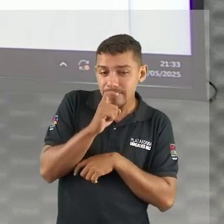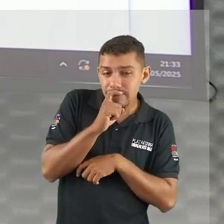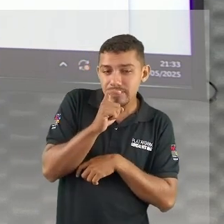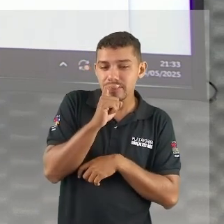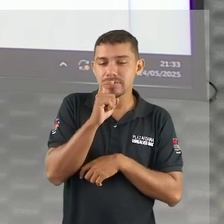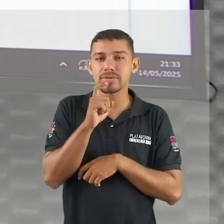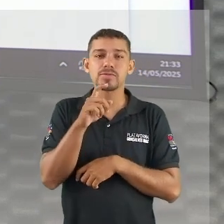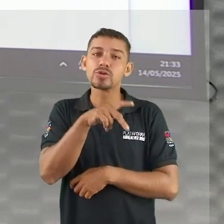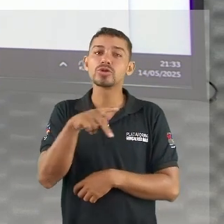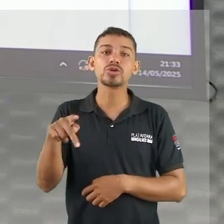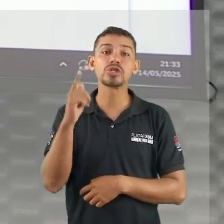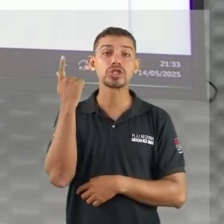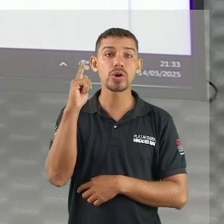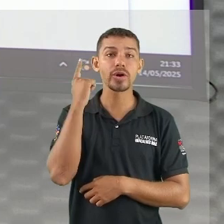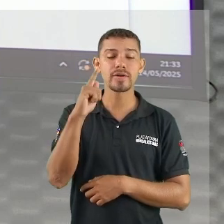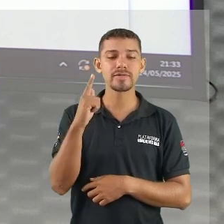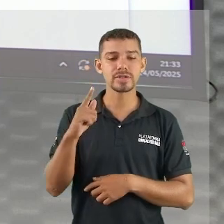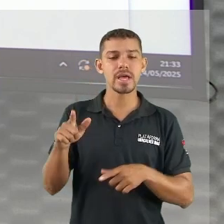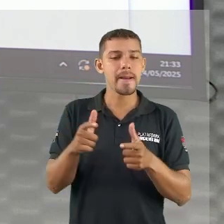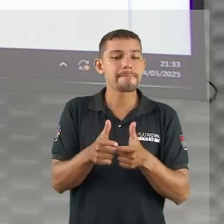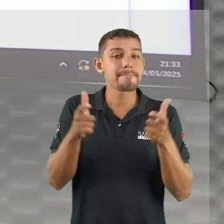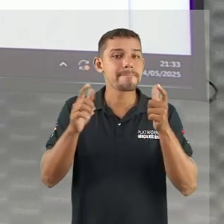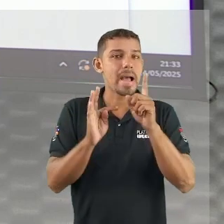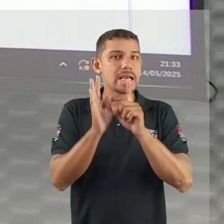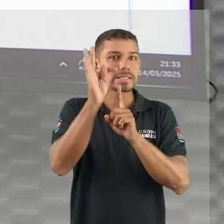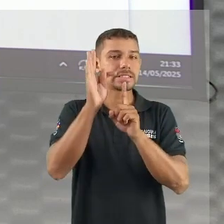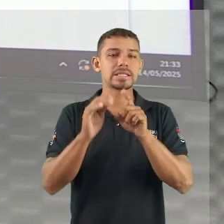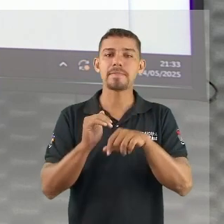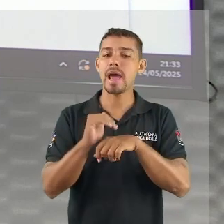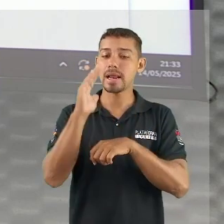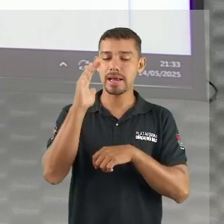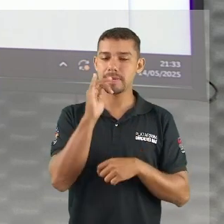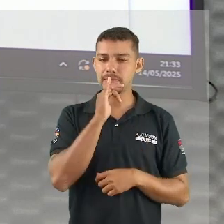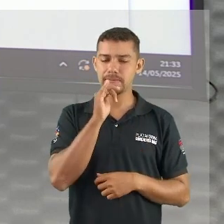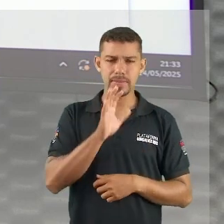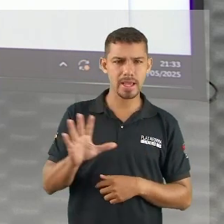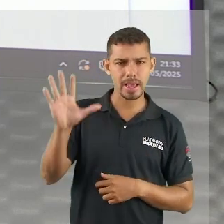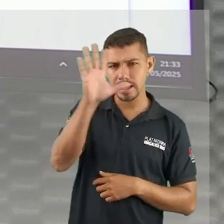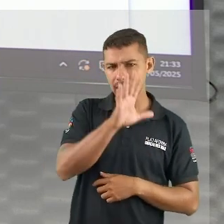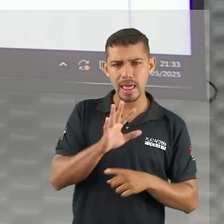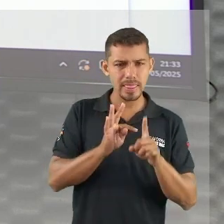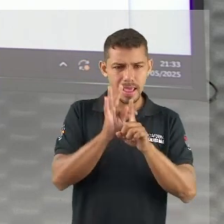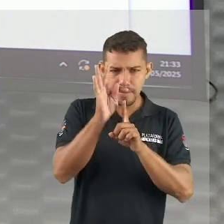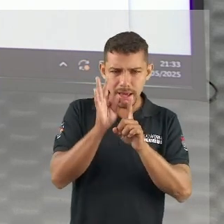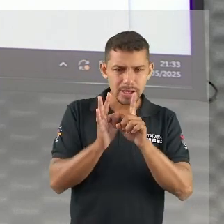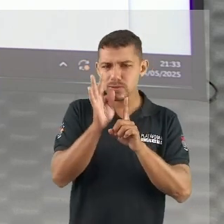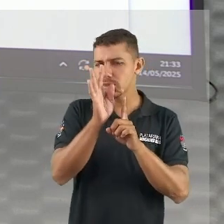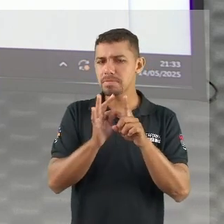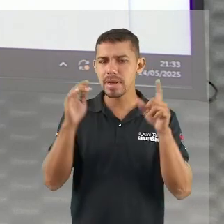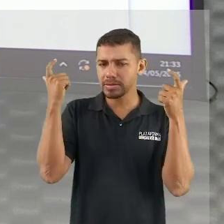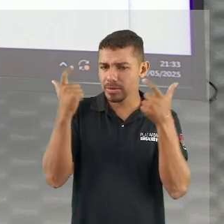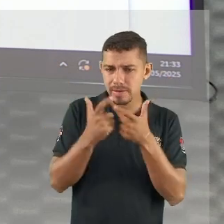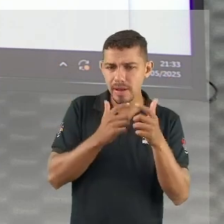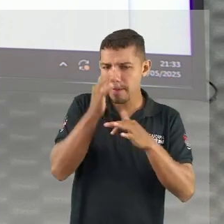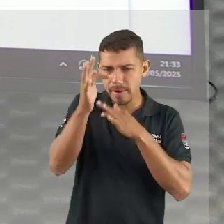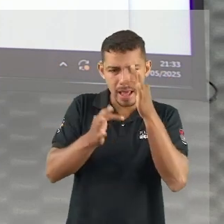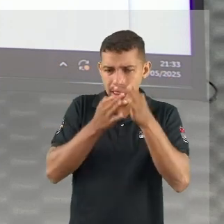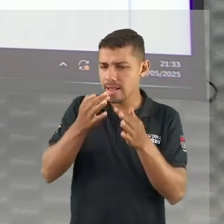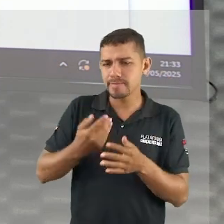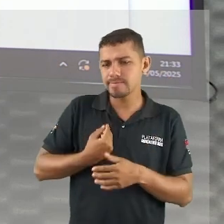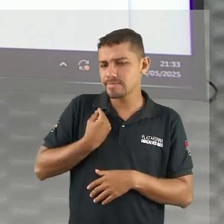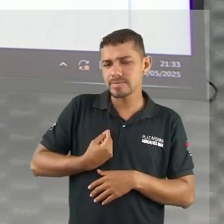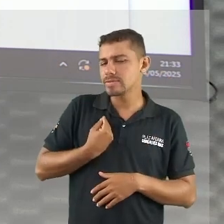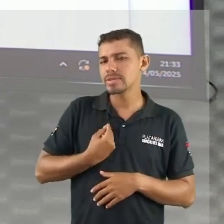que os professores de geografia chamam de mais temperadas, né? Regiões de temperaturas mais baixas, tem plantas que não resistem